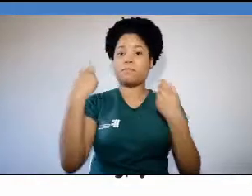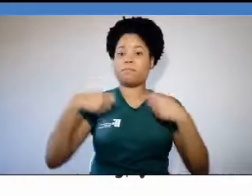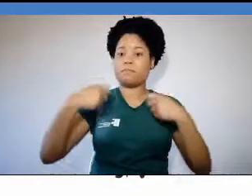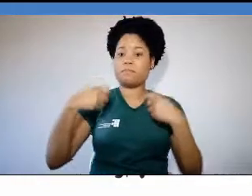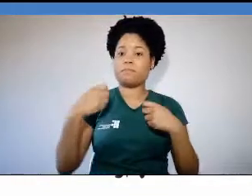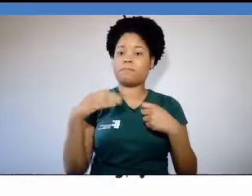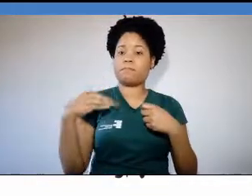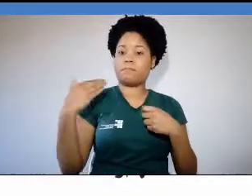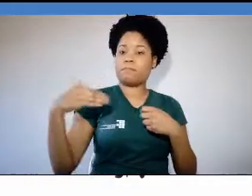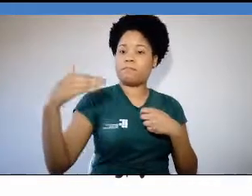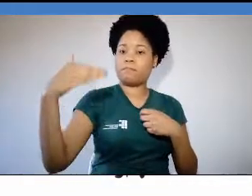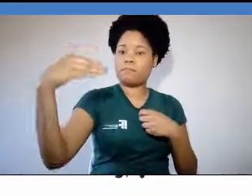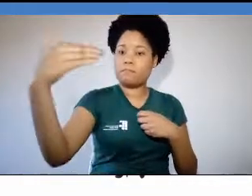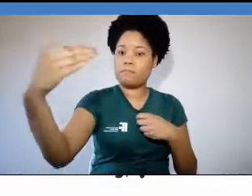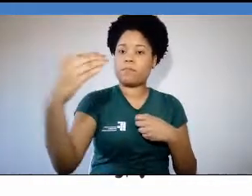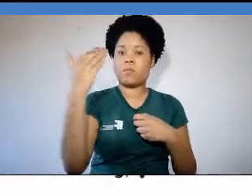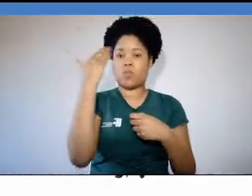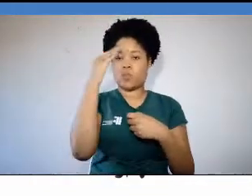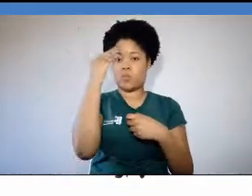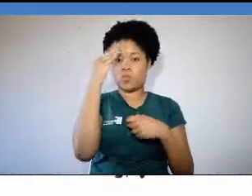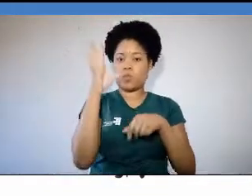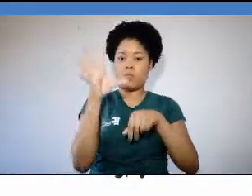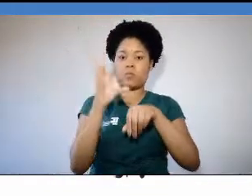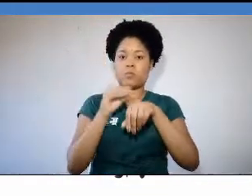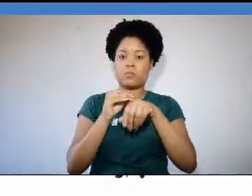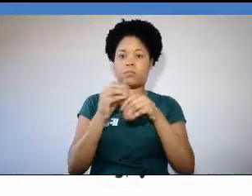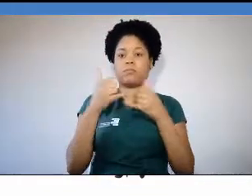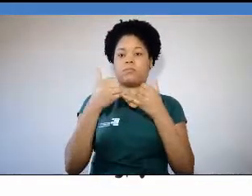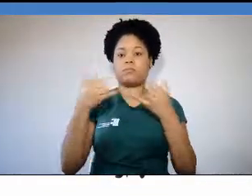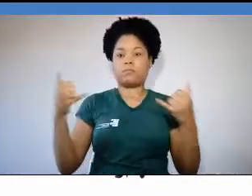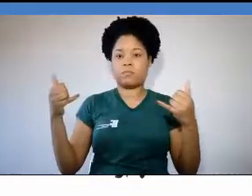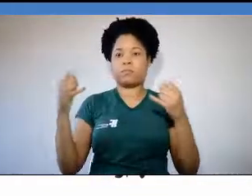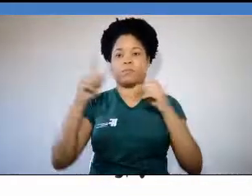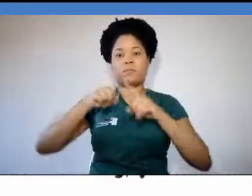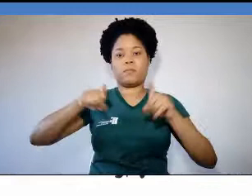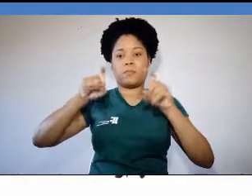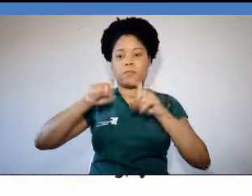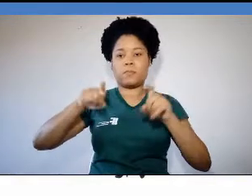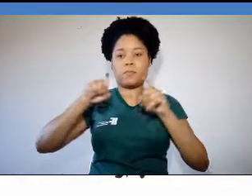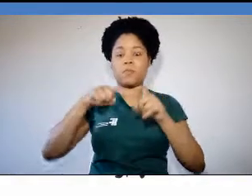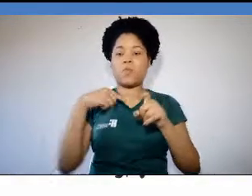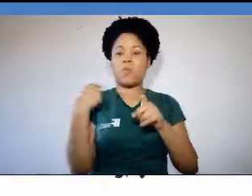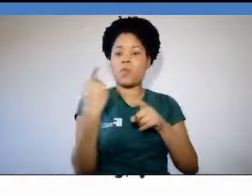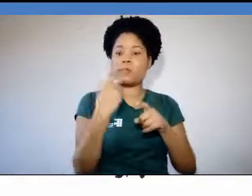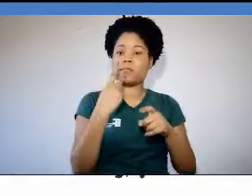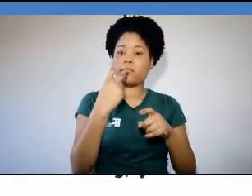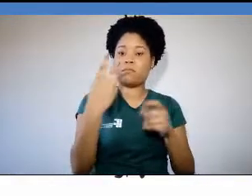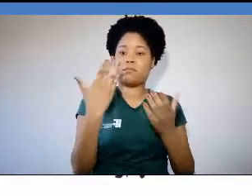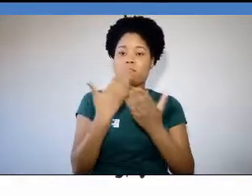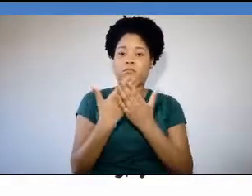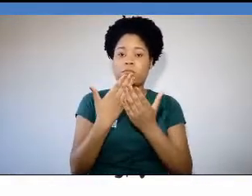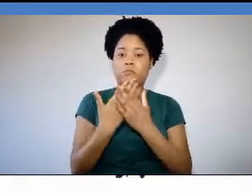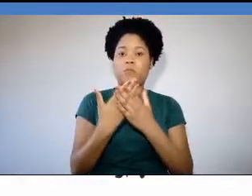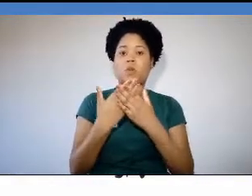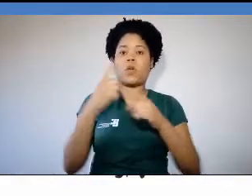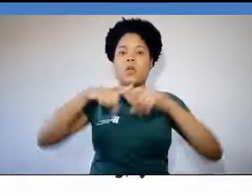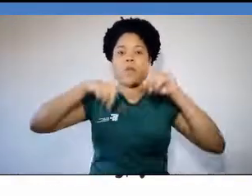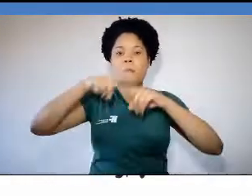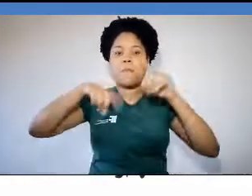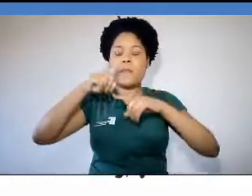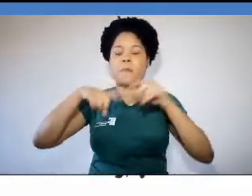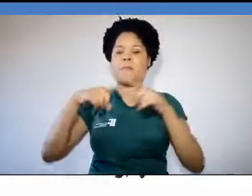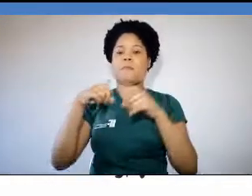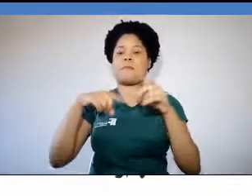gente possa evoluir no entendimento sobre rede de computadores. Nós vamos falar nessa aula sobre equipamentos